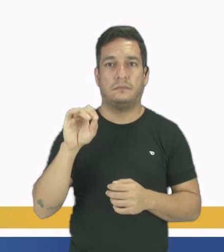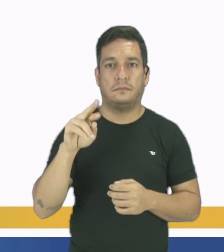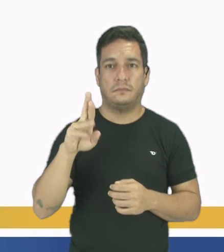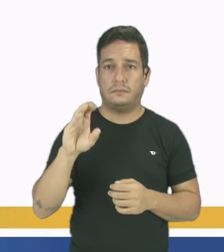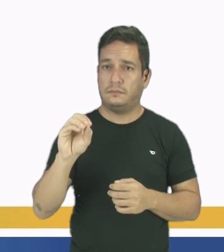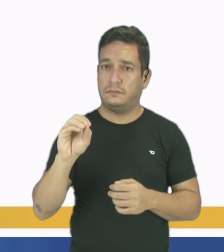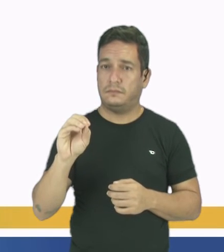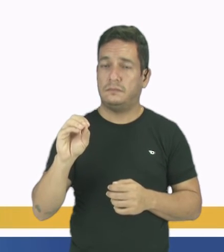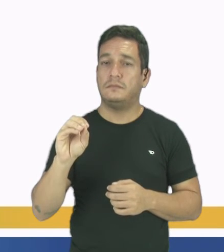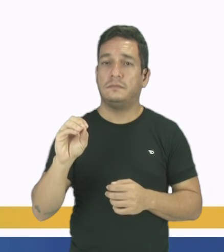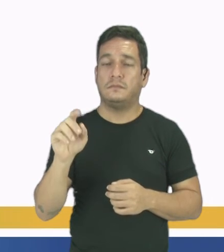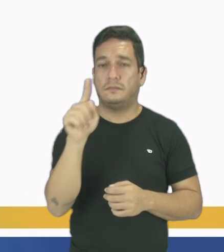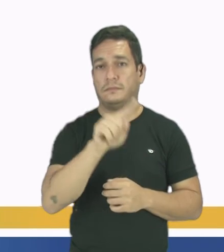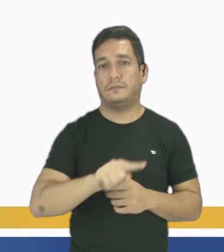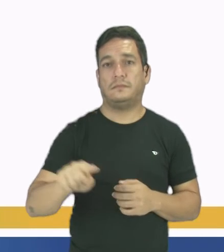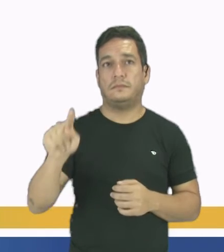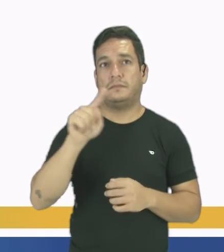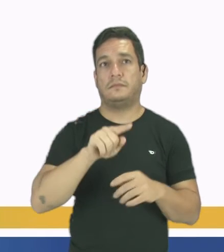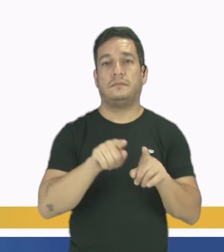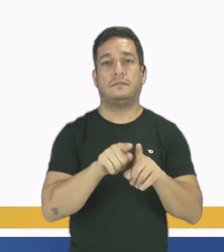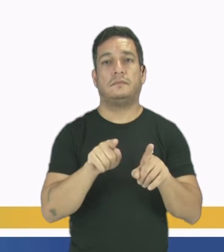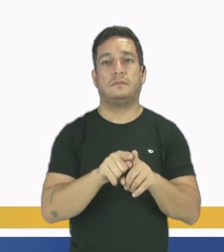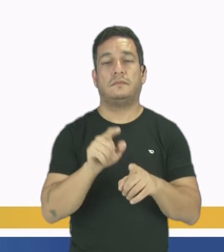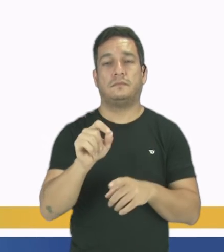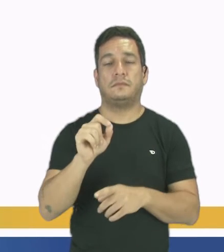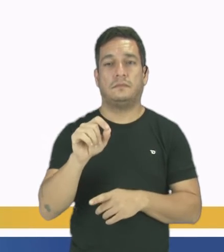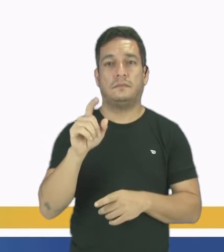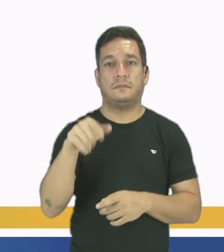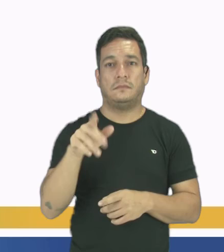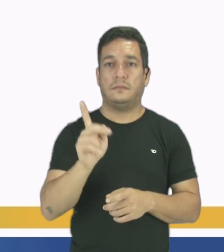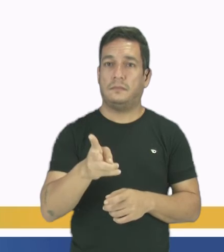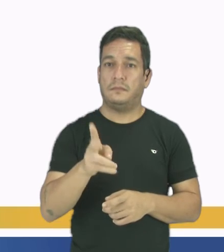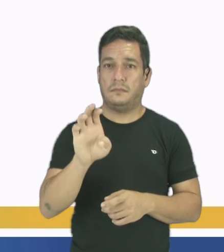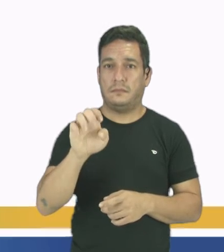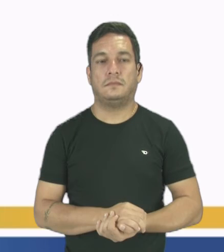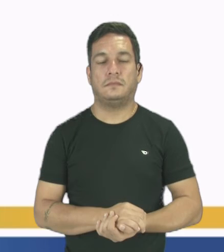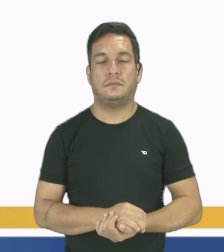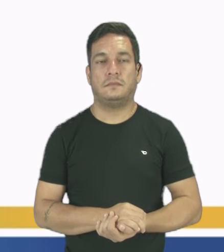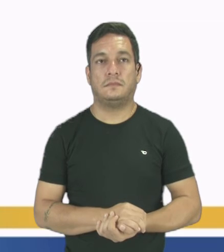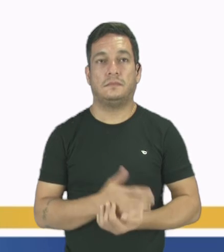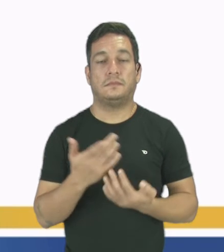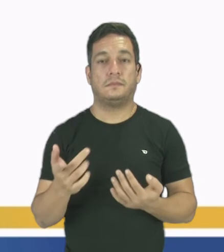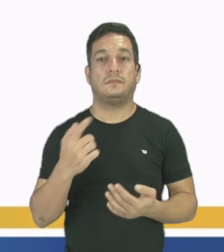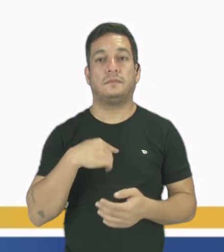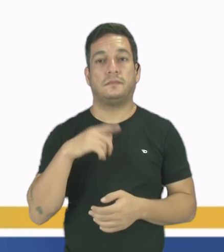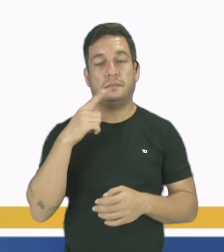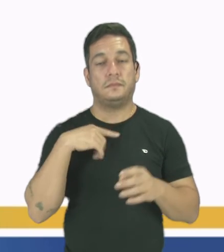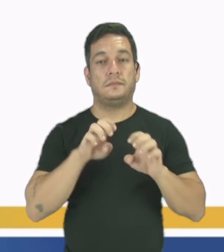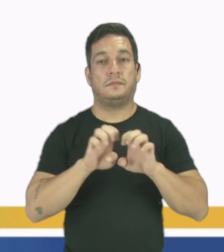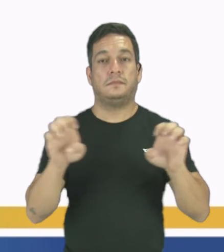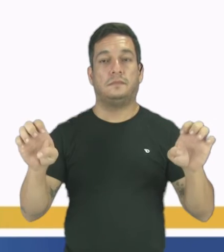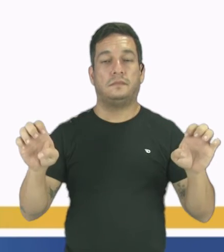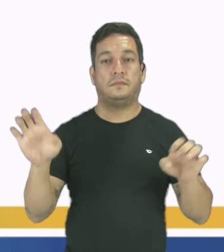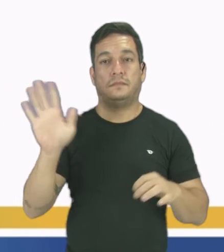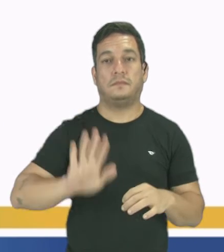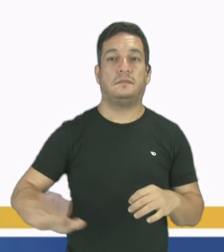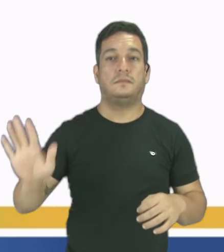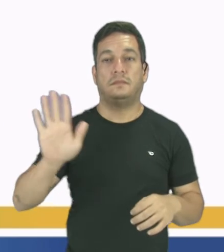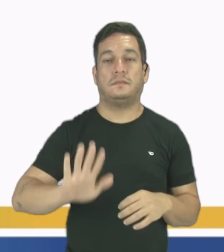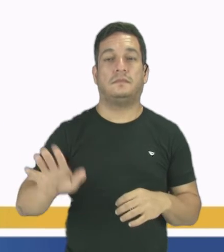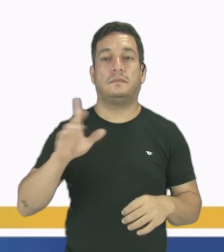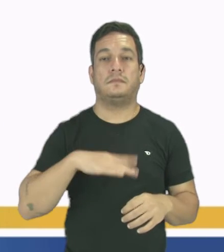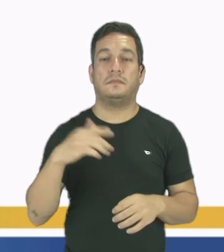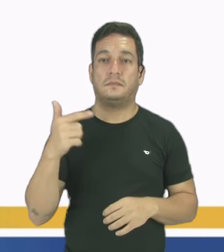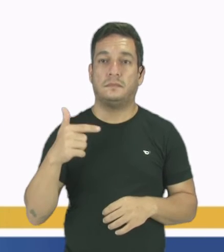centro da circunferência e o raio também dessa mesma equação. E aí, gente, pela equação geral